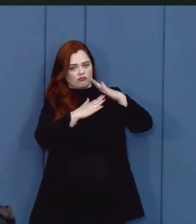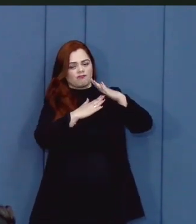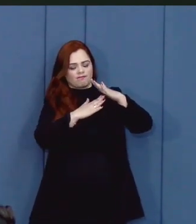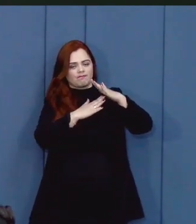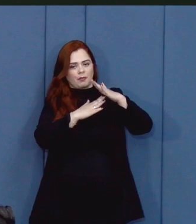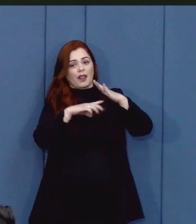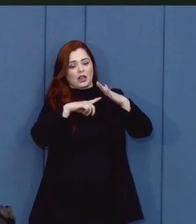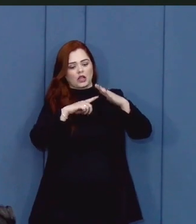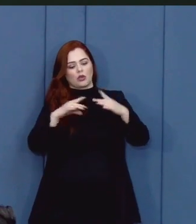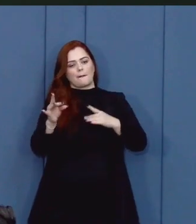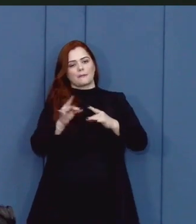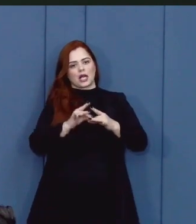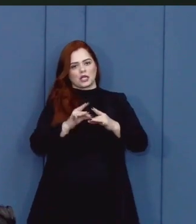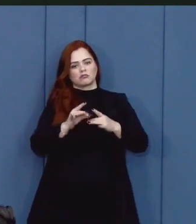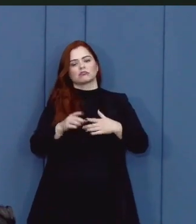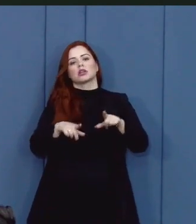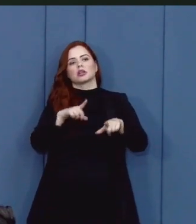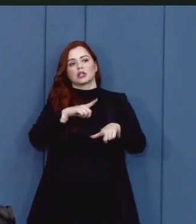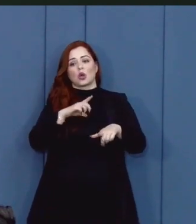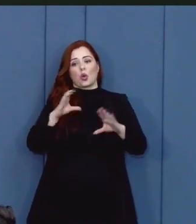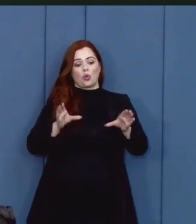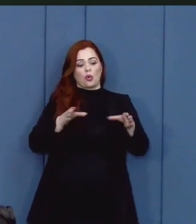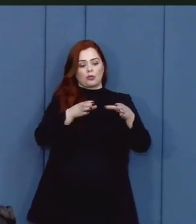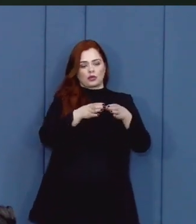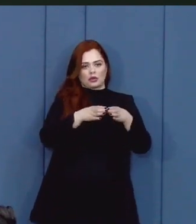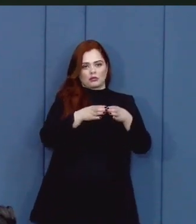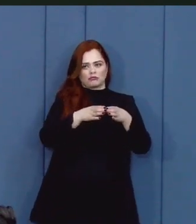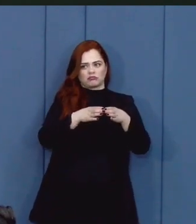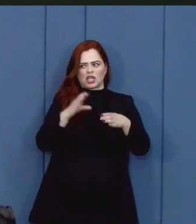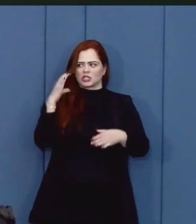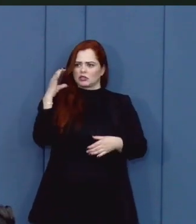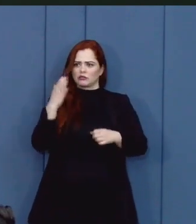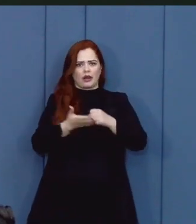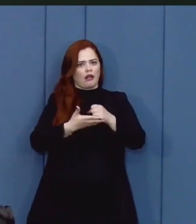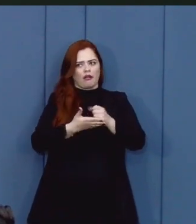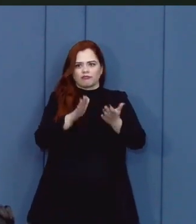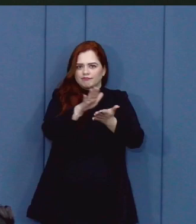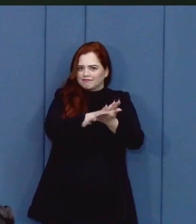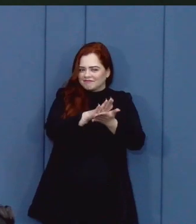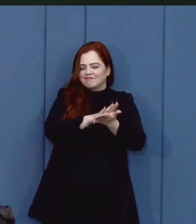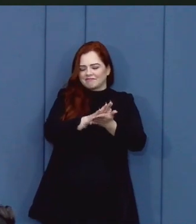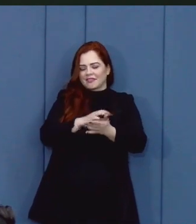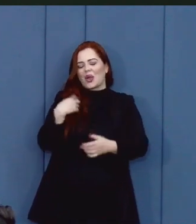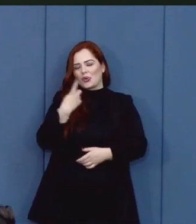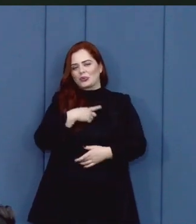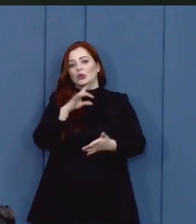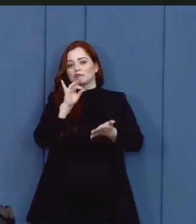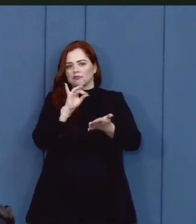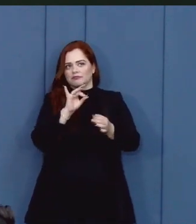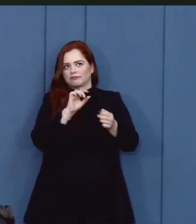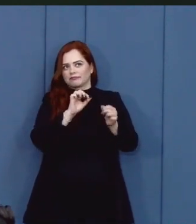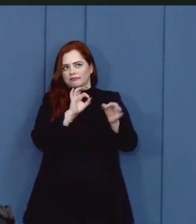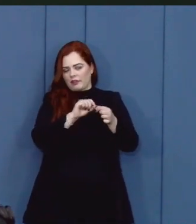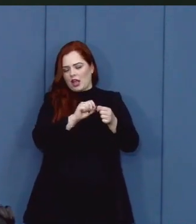pesticidas. Não estabelece. Os comitês científicos não estabelecem nada. O que a gente faz, quer